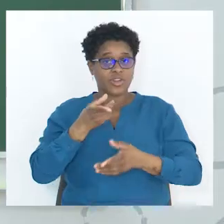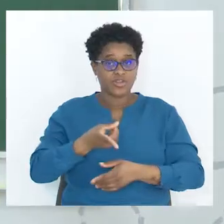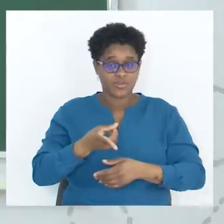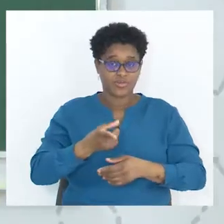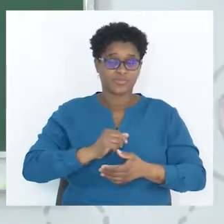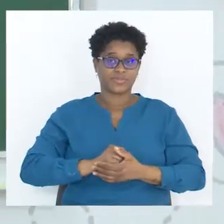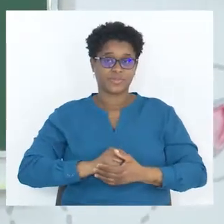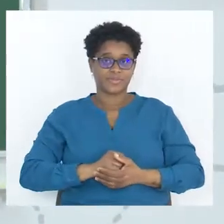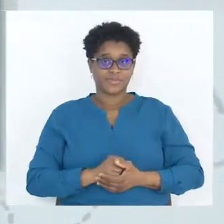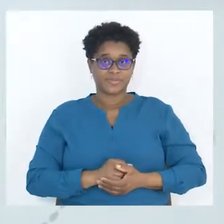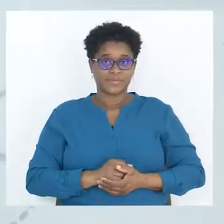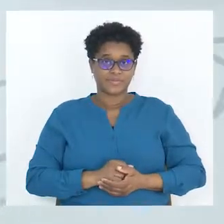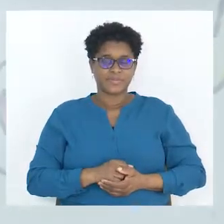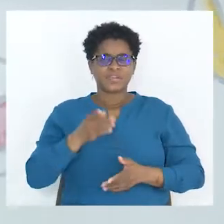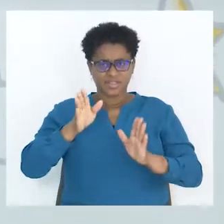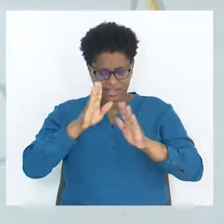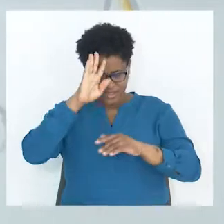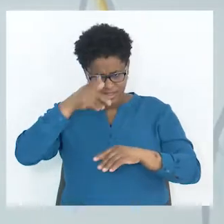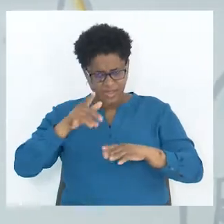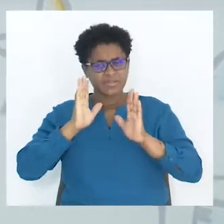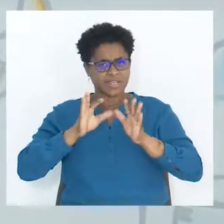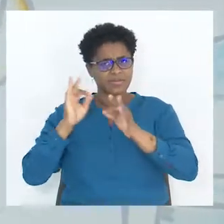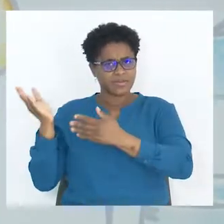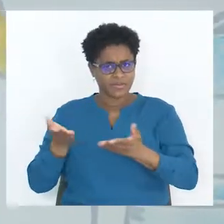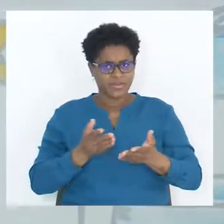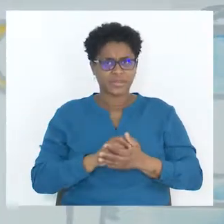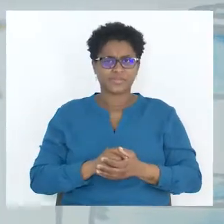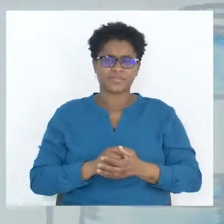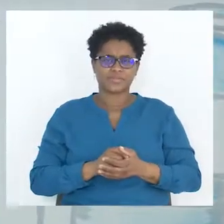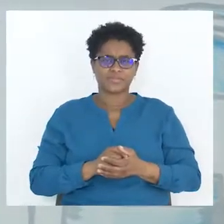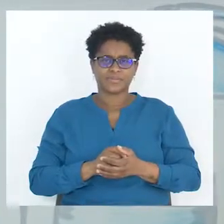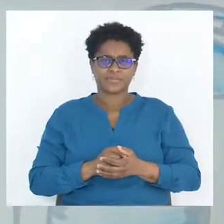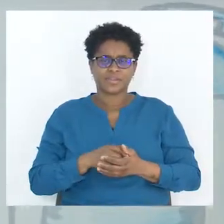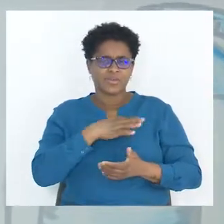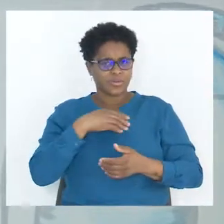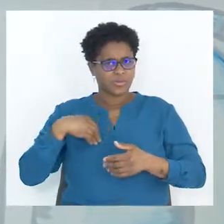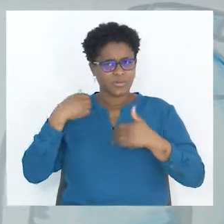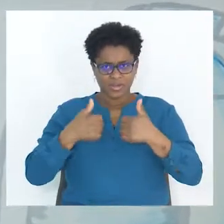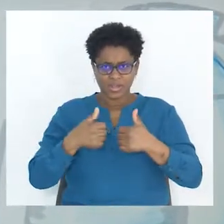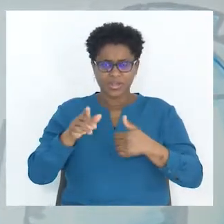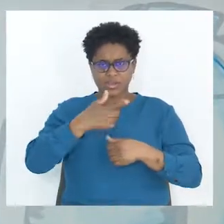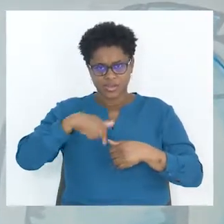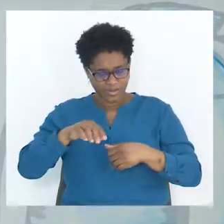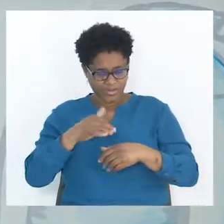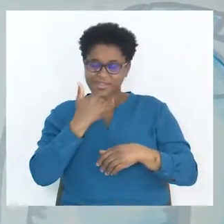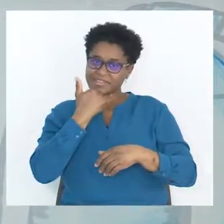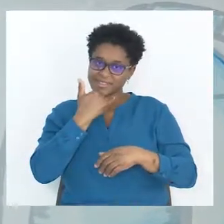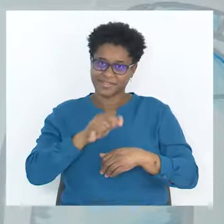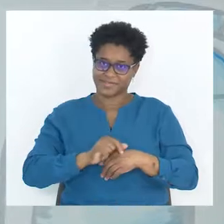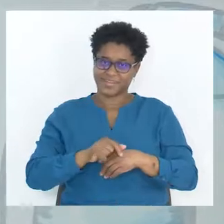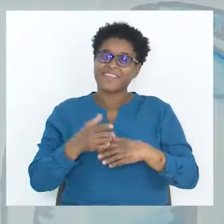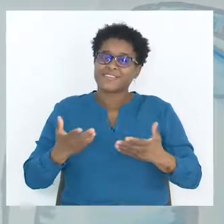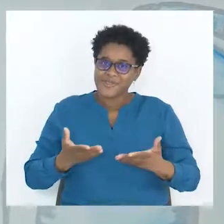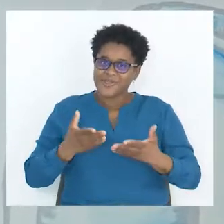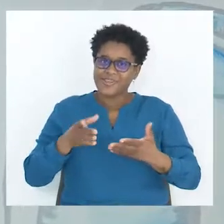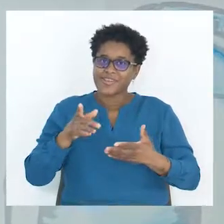ano. Já sabes que és sempre bem-vindo a cada aula e que o teu bem-estar é a nossa satisfação.